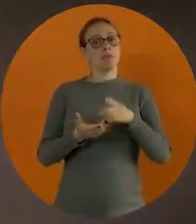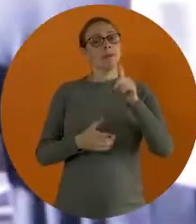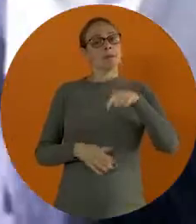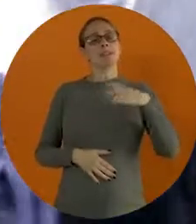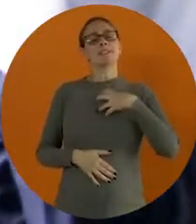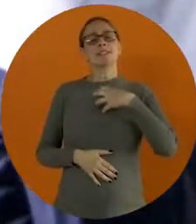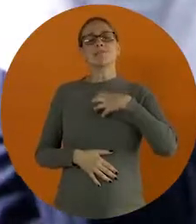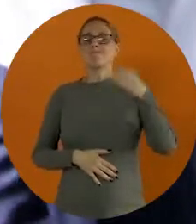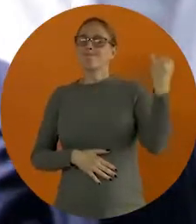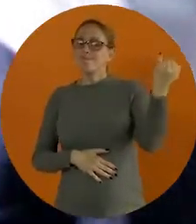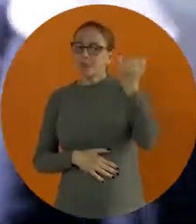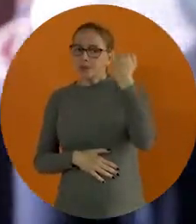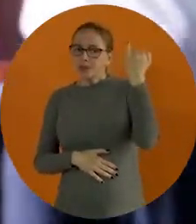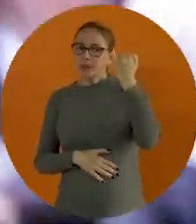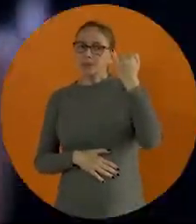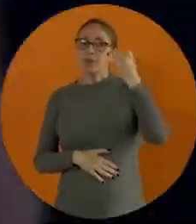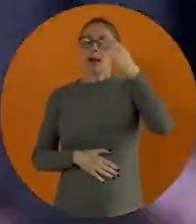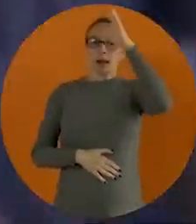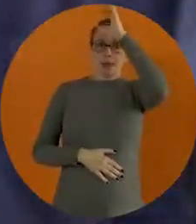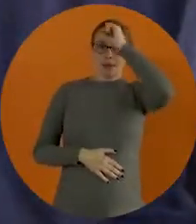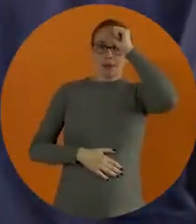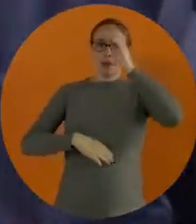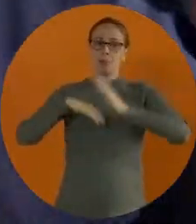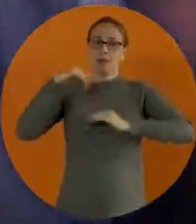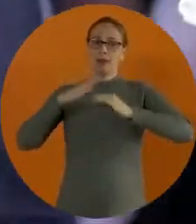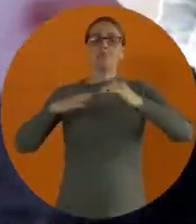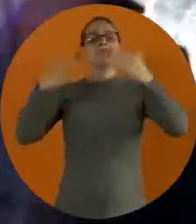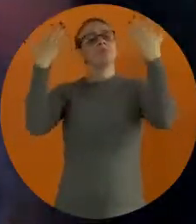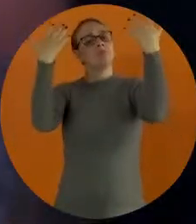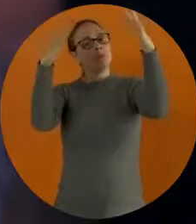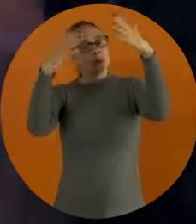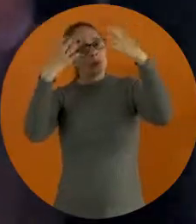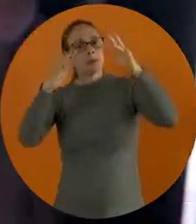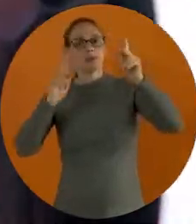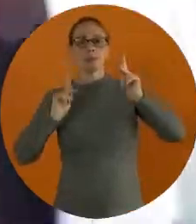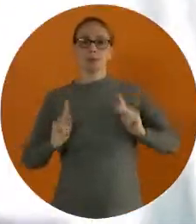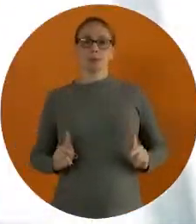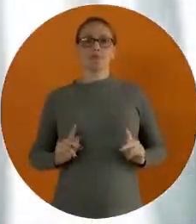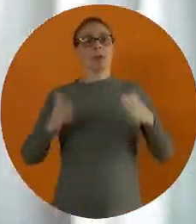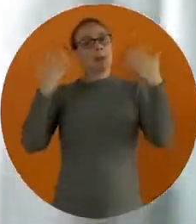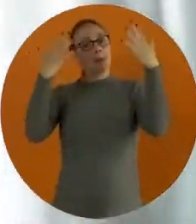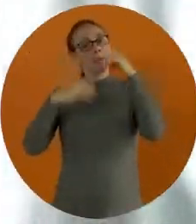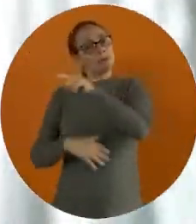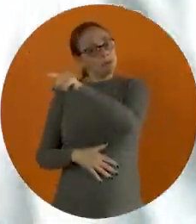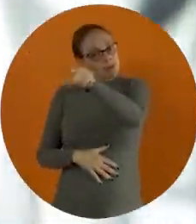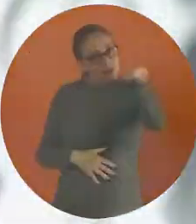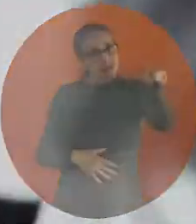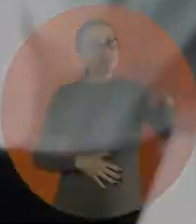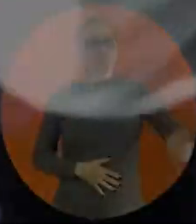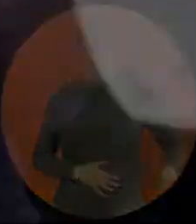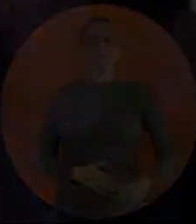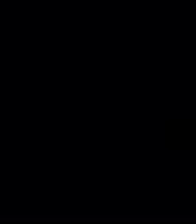prática. Fala, Faturia! Um palma para vocês!